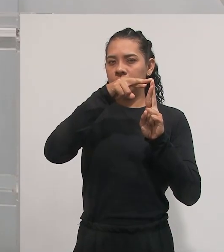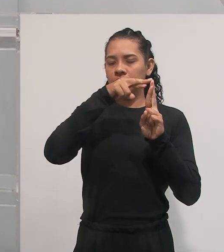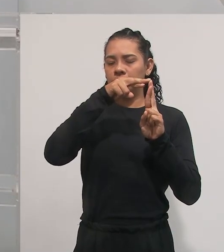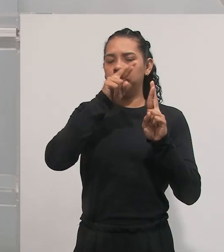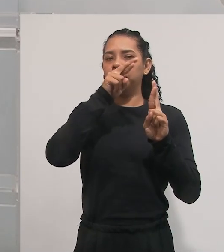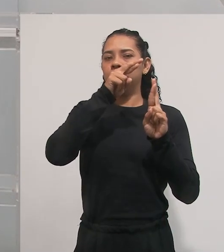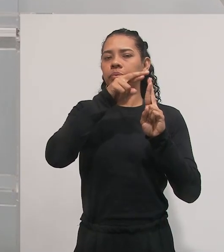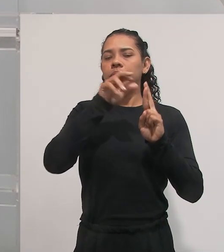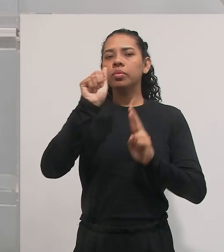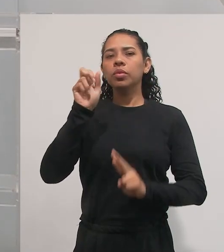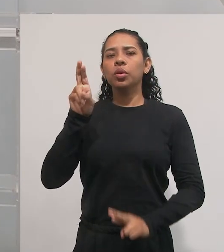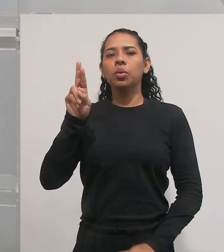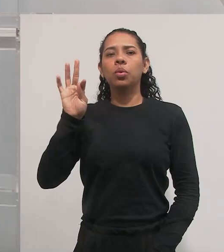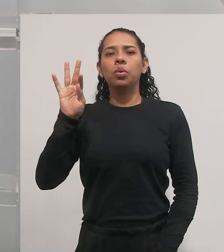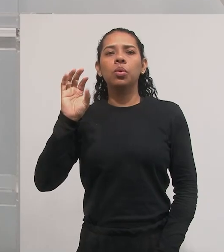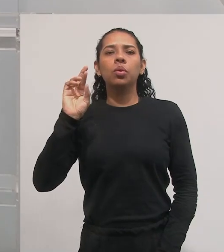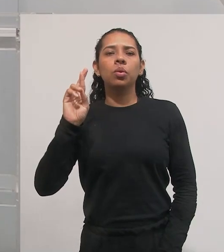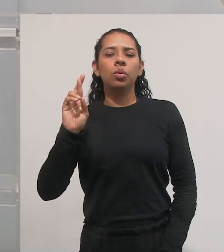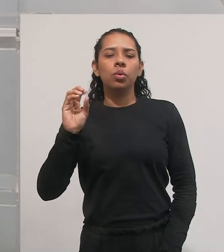tem que tratar